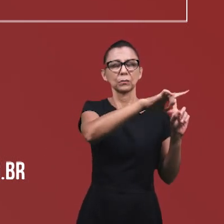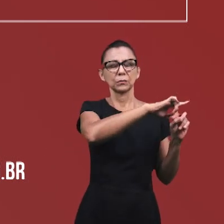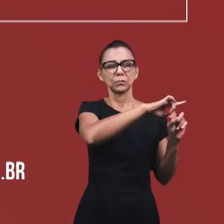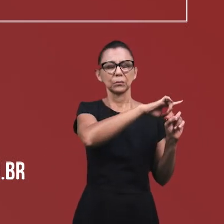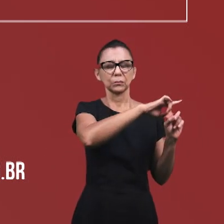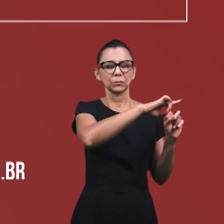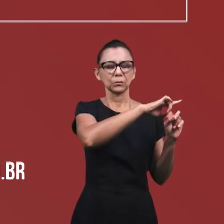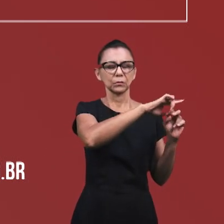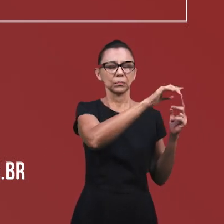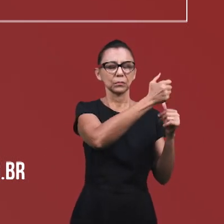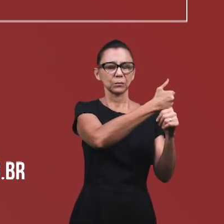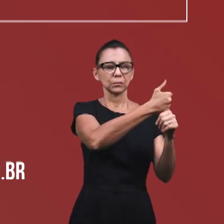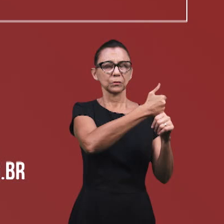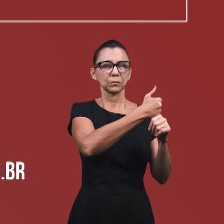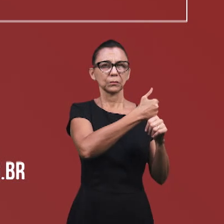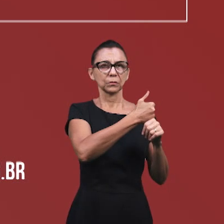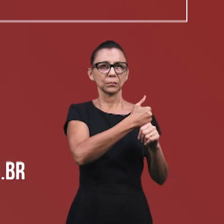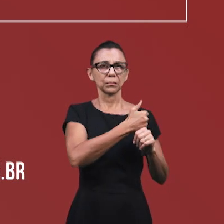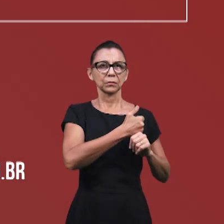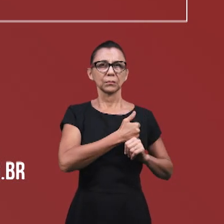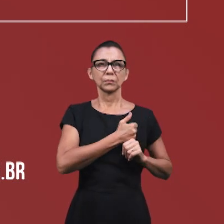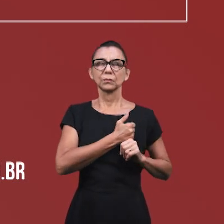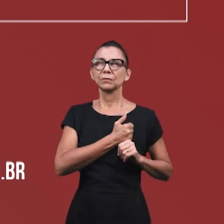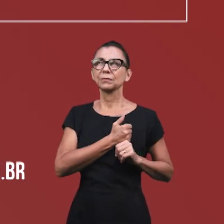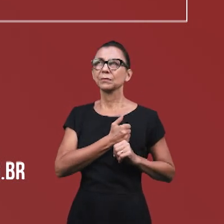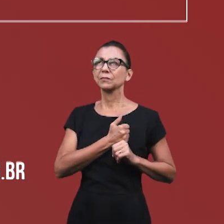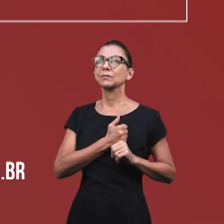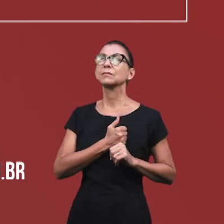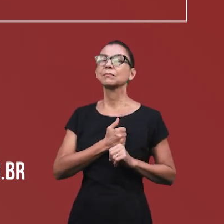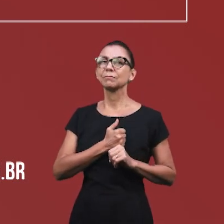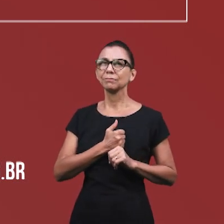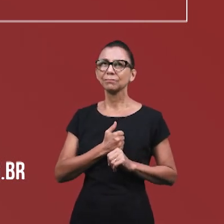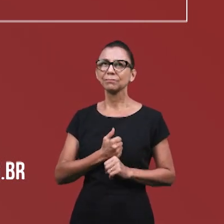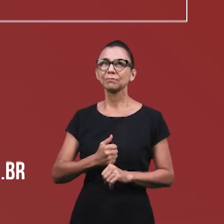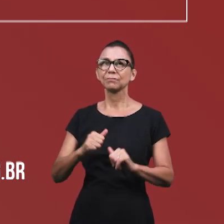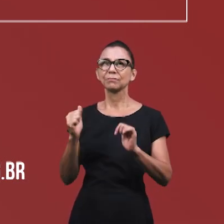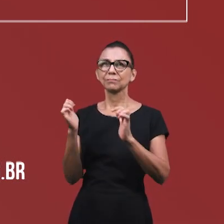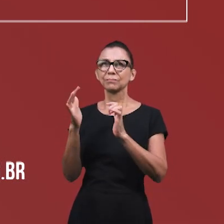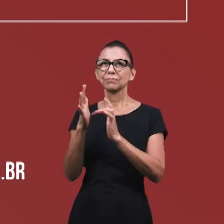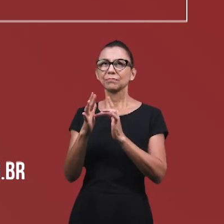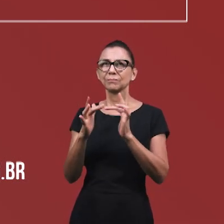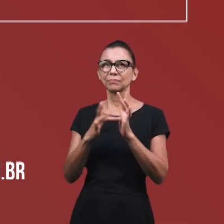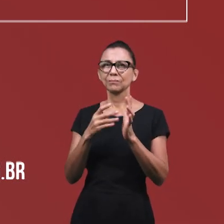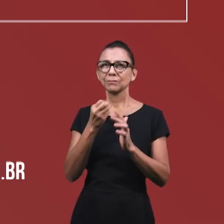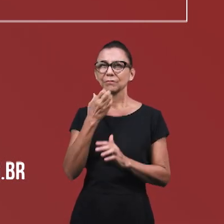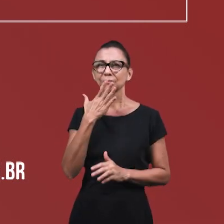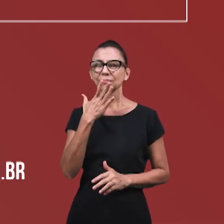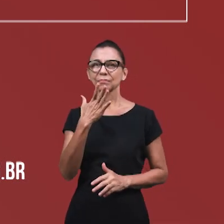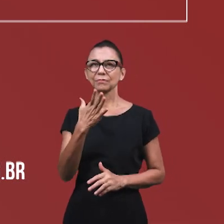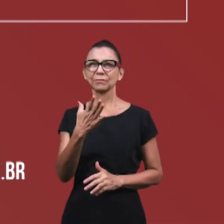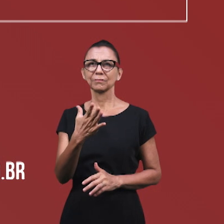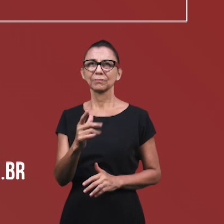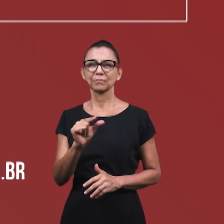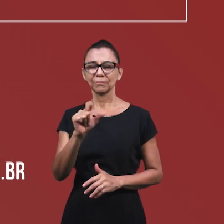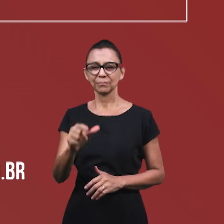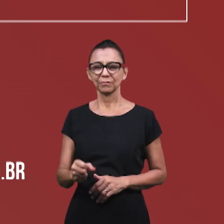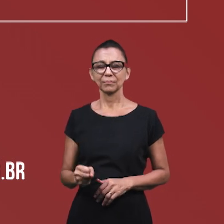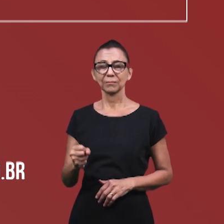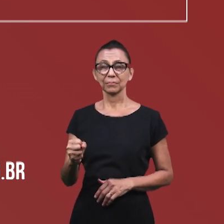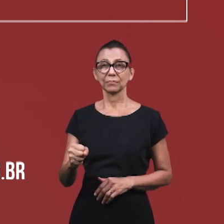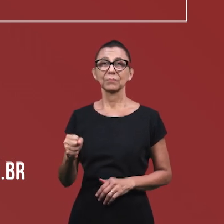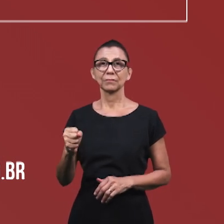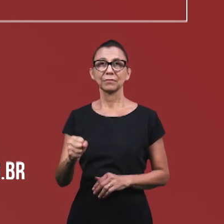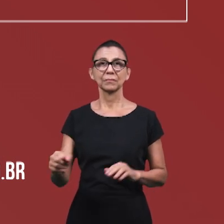meu Jesus, o bom pastor. A mão que foi na